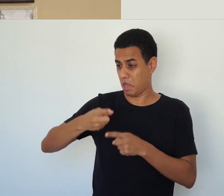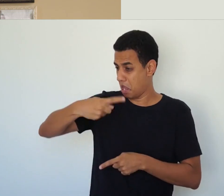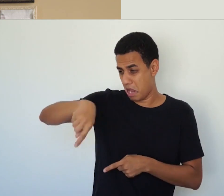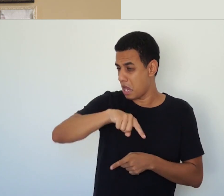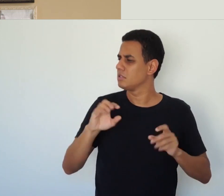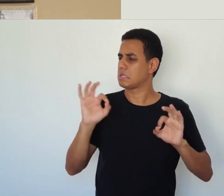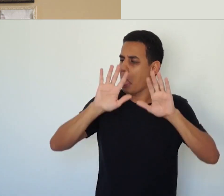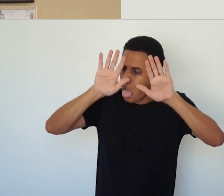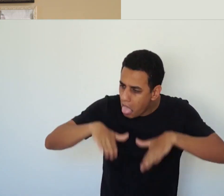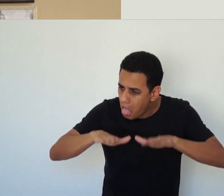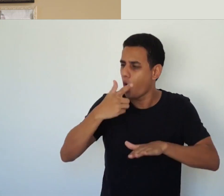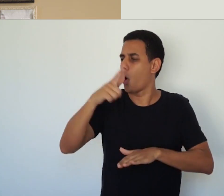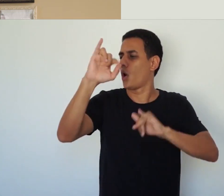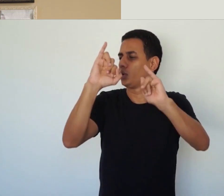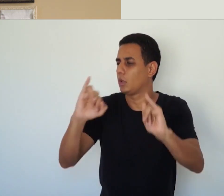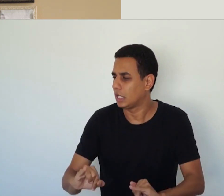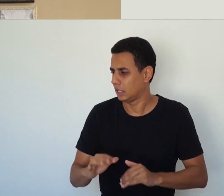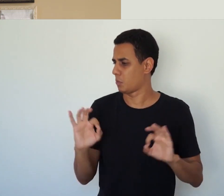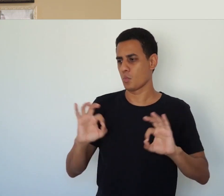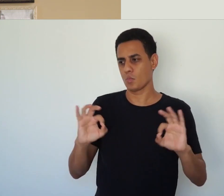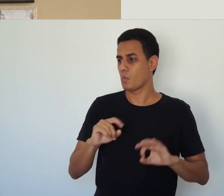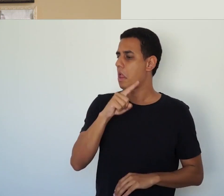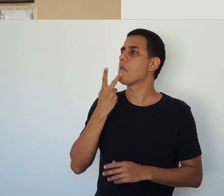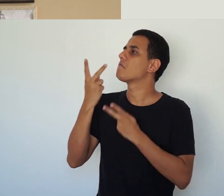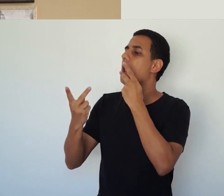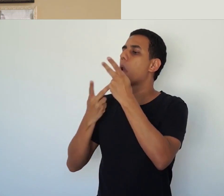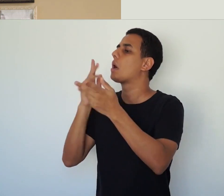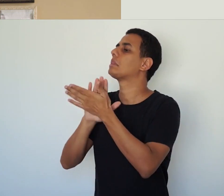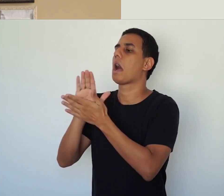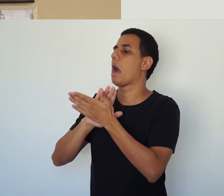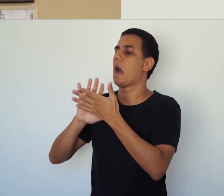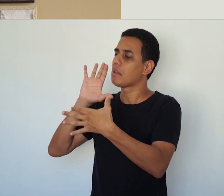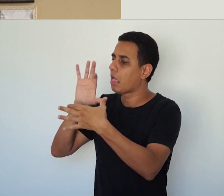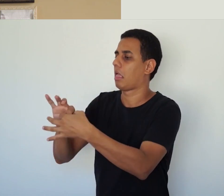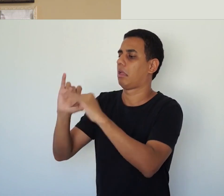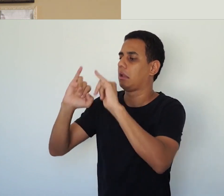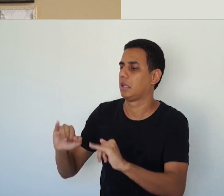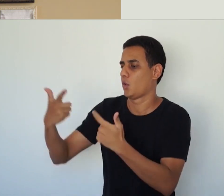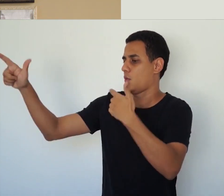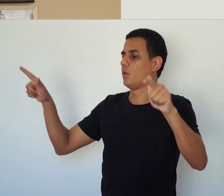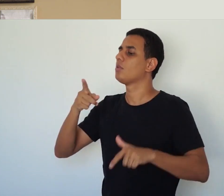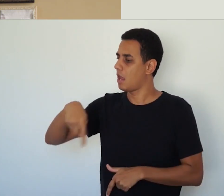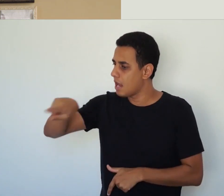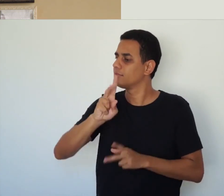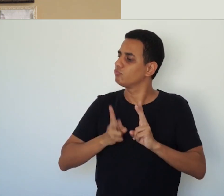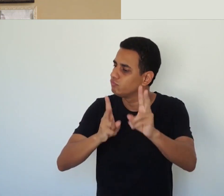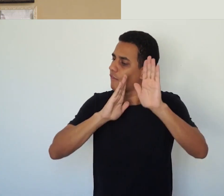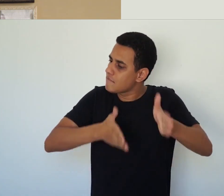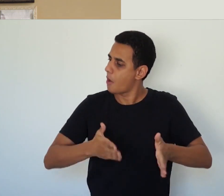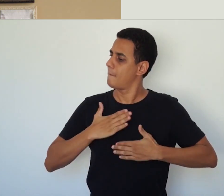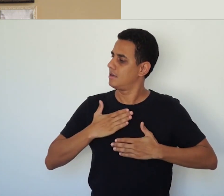aqueles cujos joelhos não se inclinaram diante de Baal e todos aqueles cujas bocas não o beijaram. Ou